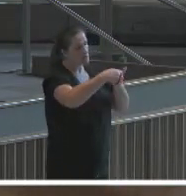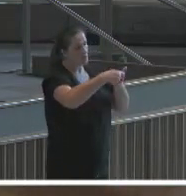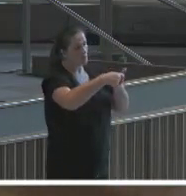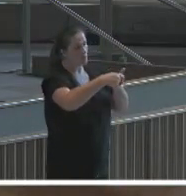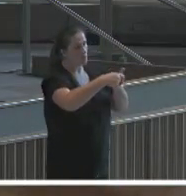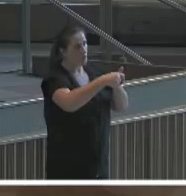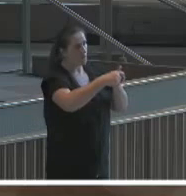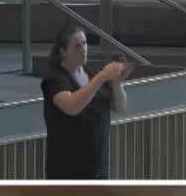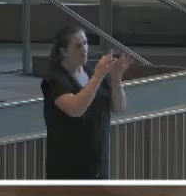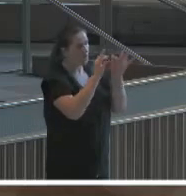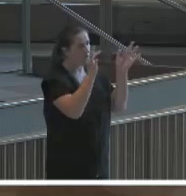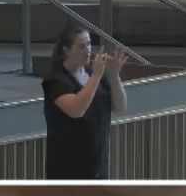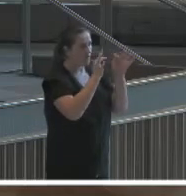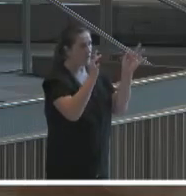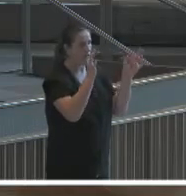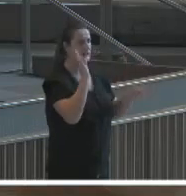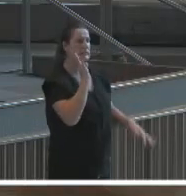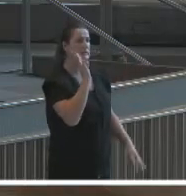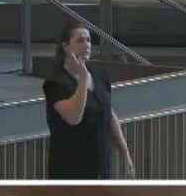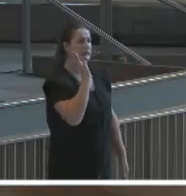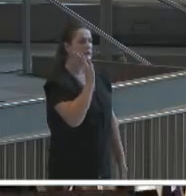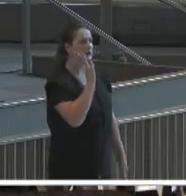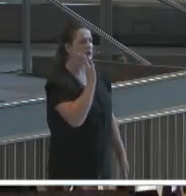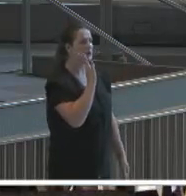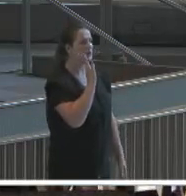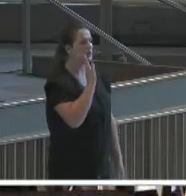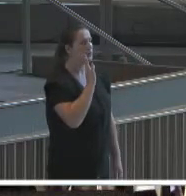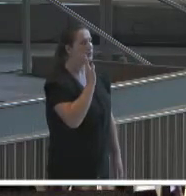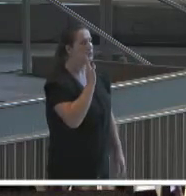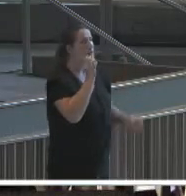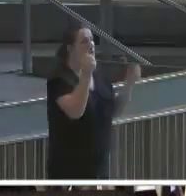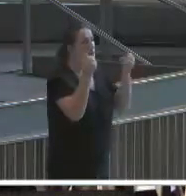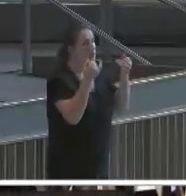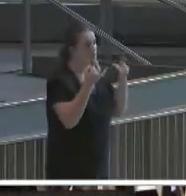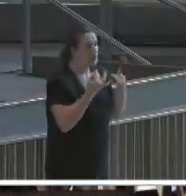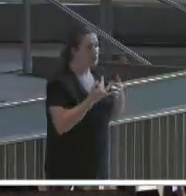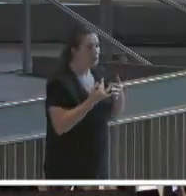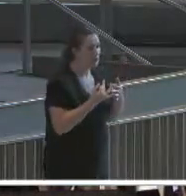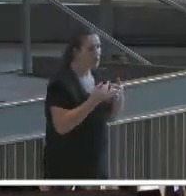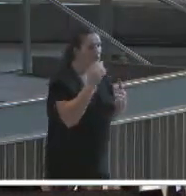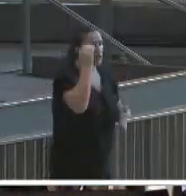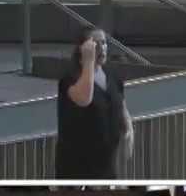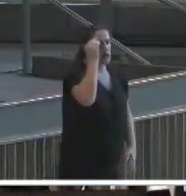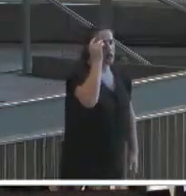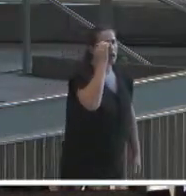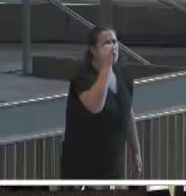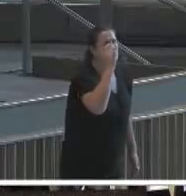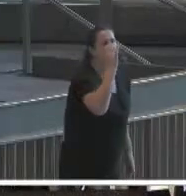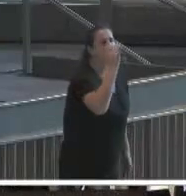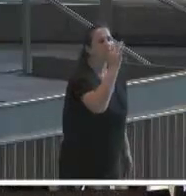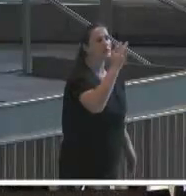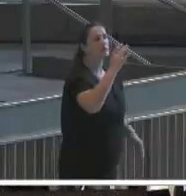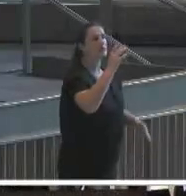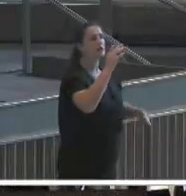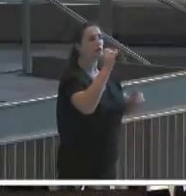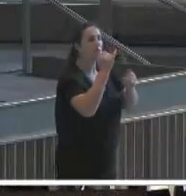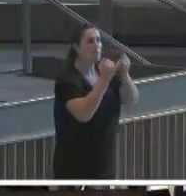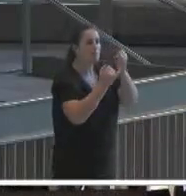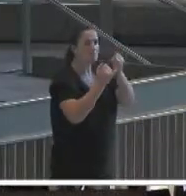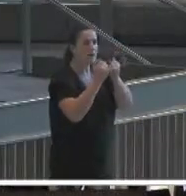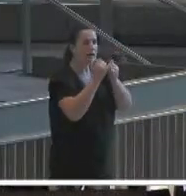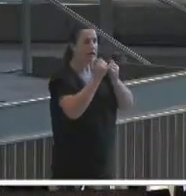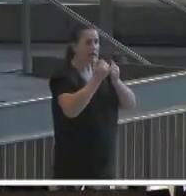muito interessante. Ele diz assim: a imaginação é o ventre no qual o desejo